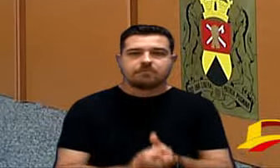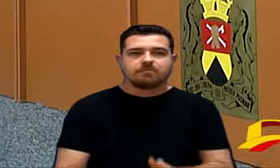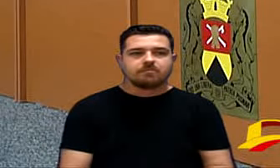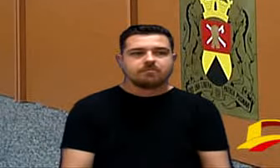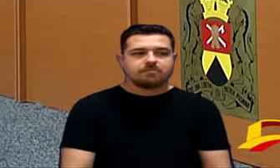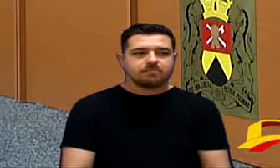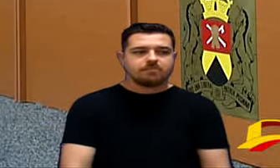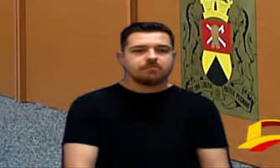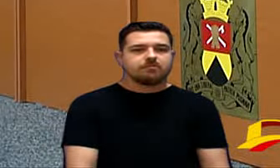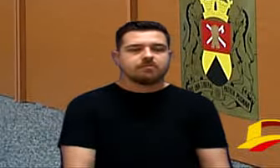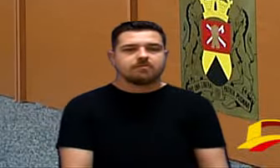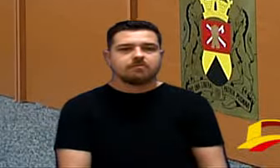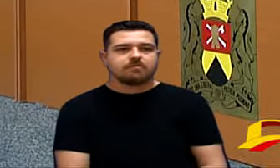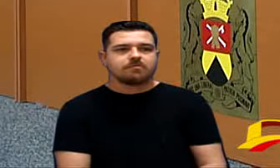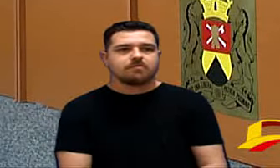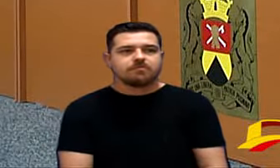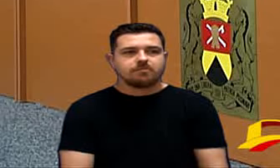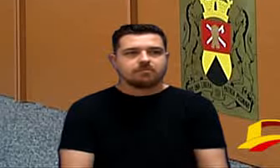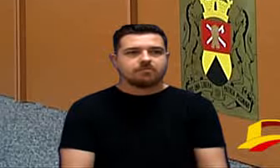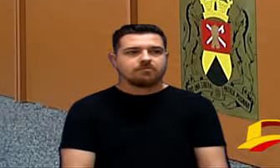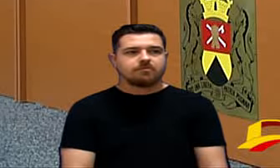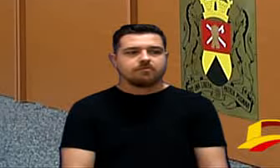obrigado Deus